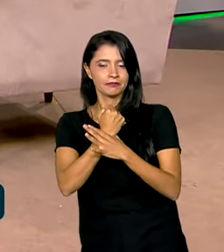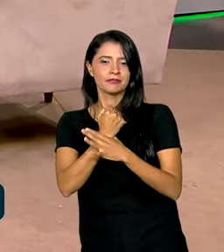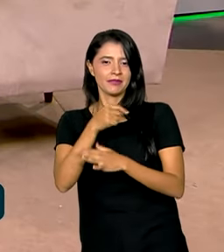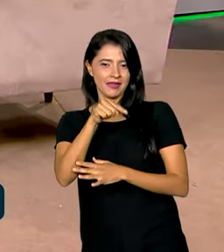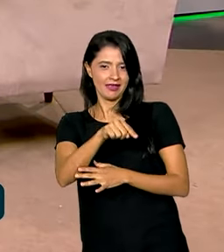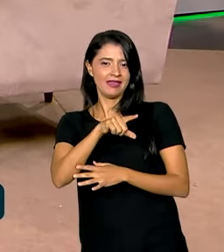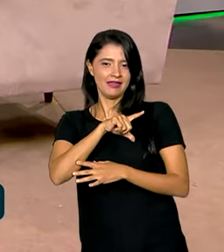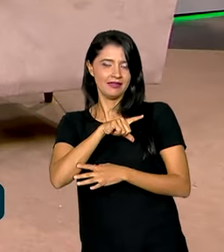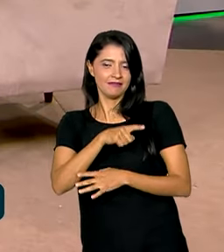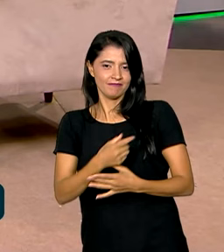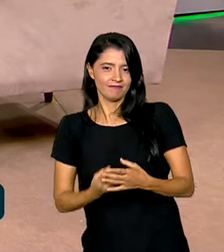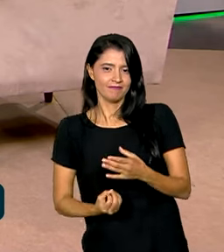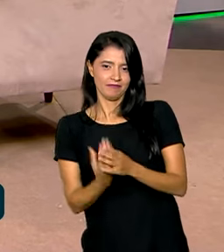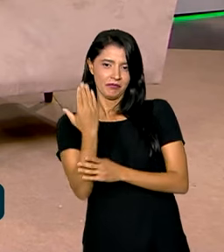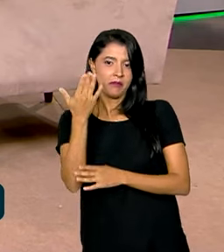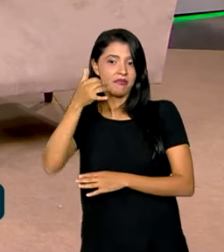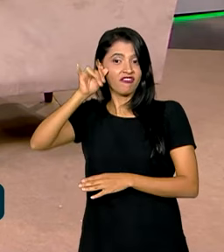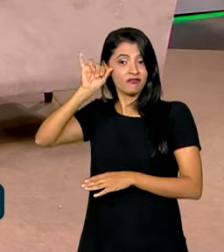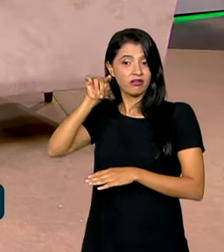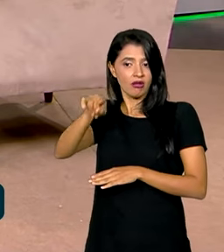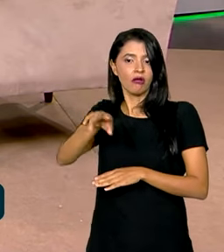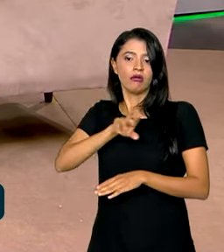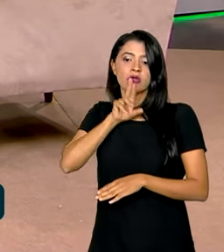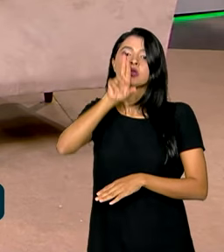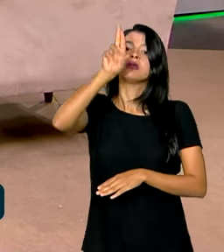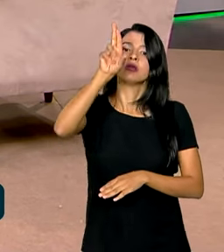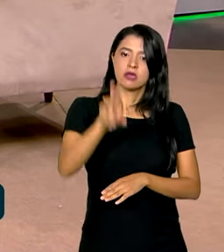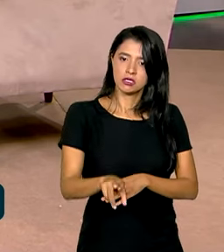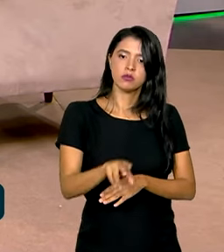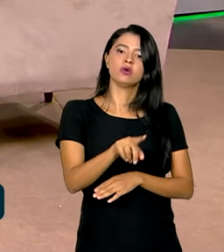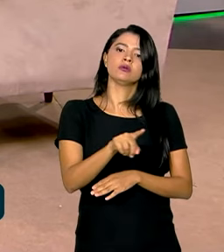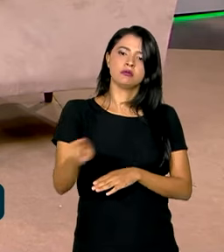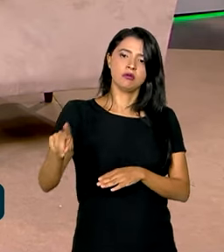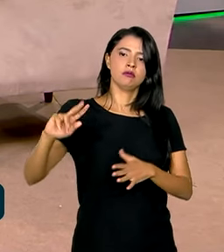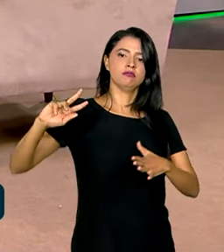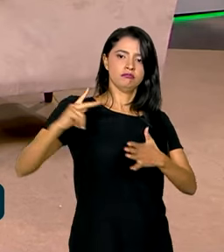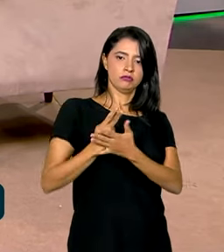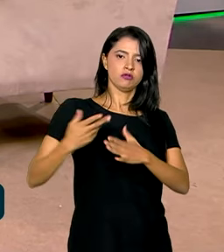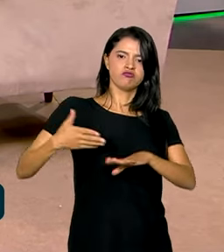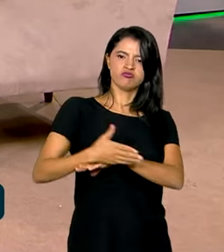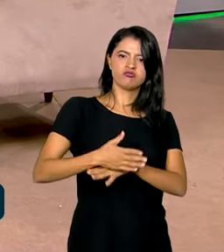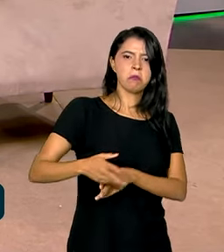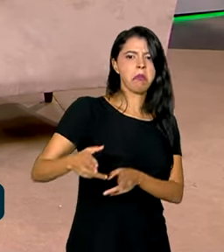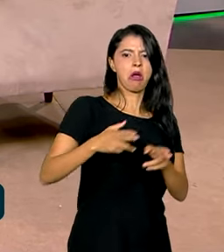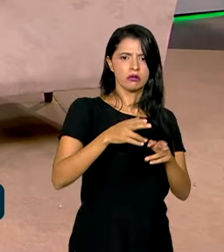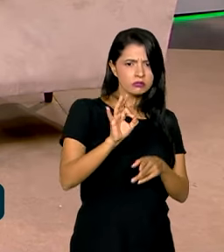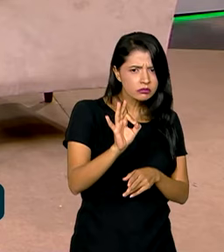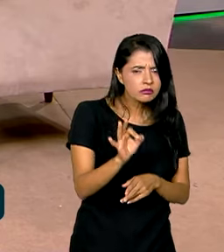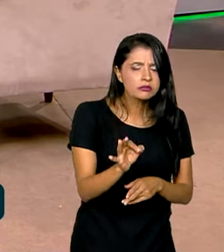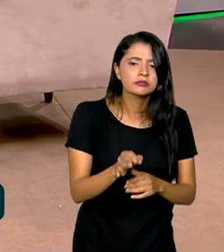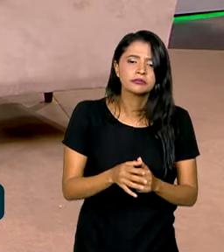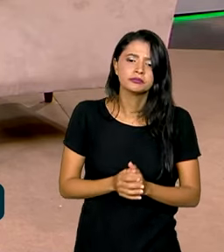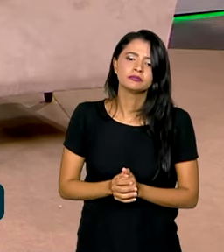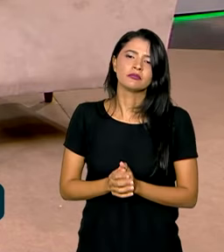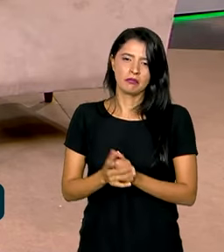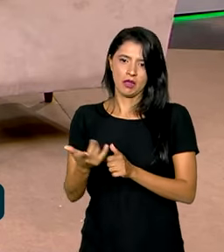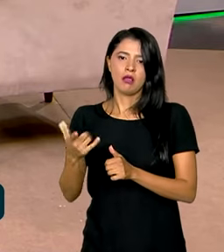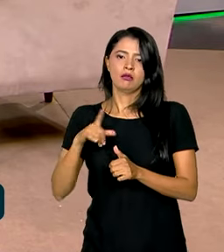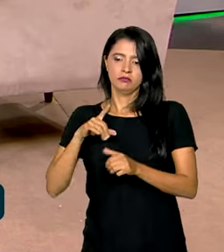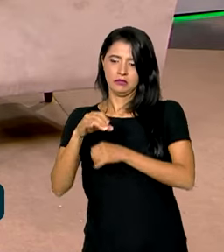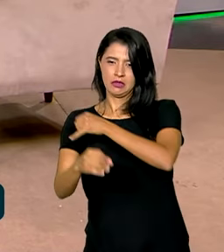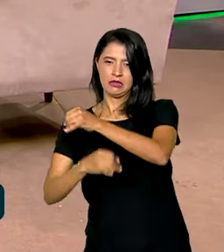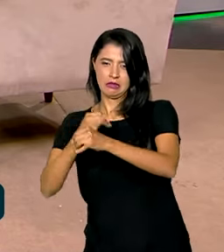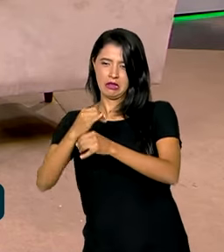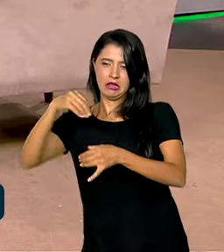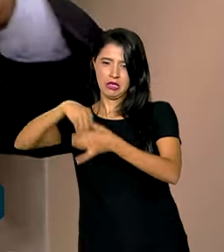está aí para prevenir e também para dar resposta a esses acontecimentos, não é verdade? O Laboratório de Crimes Cibernéticos